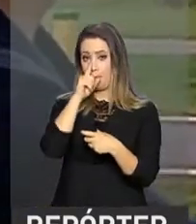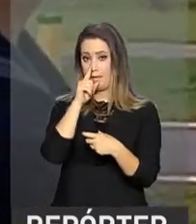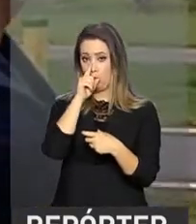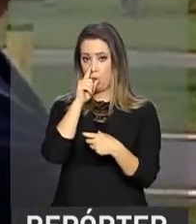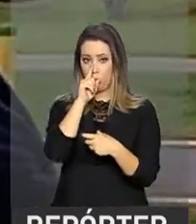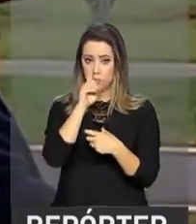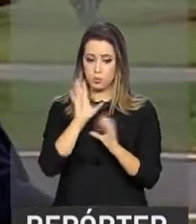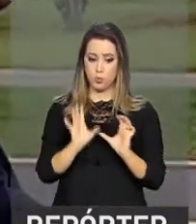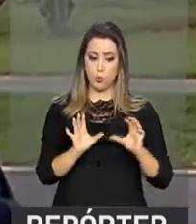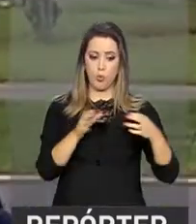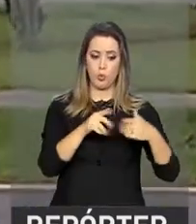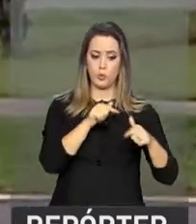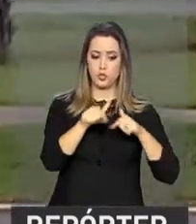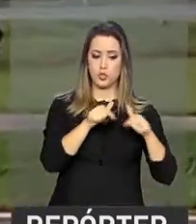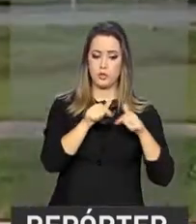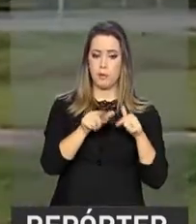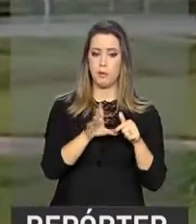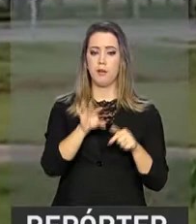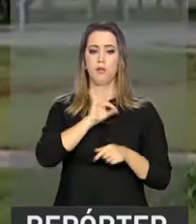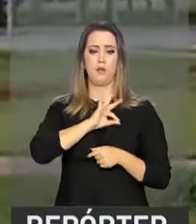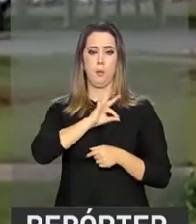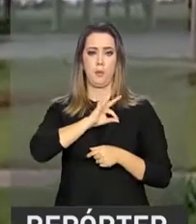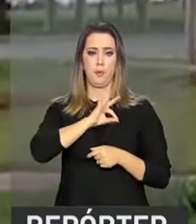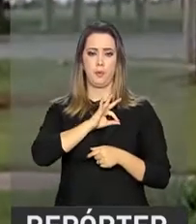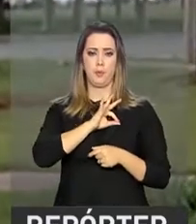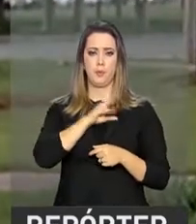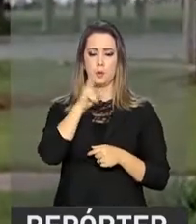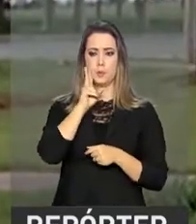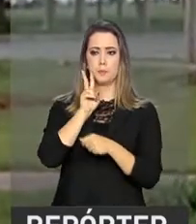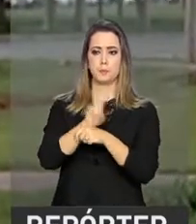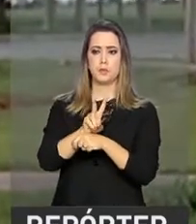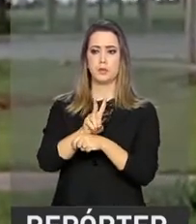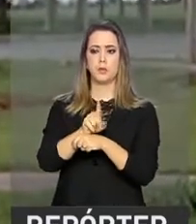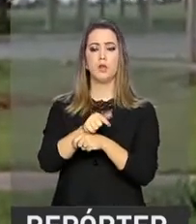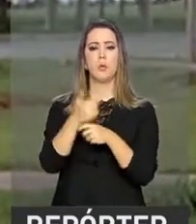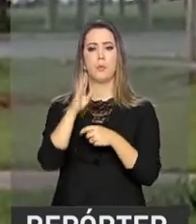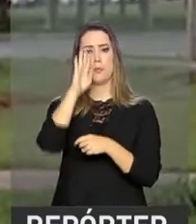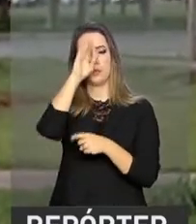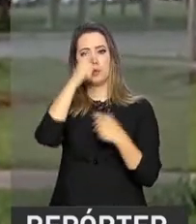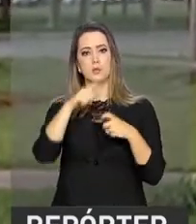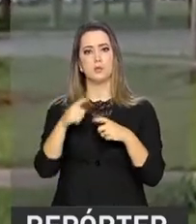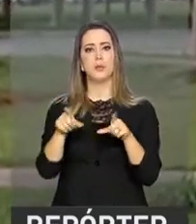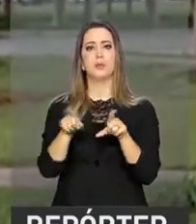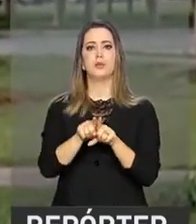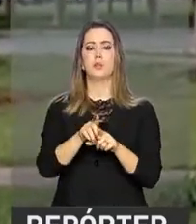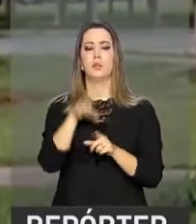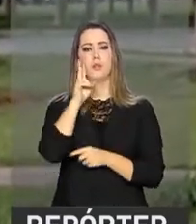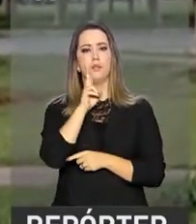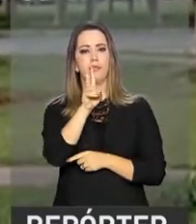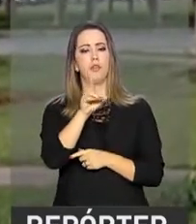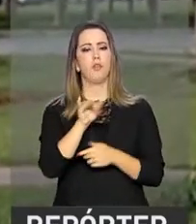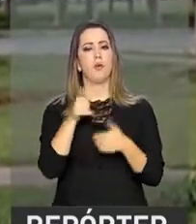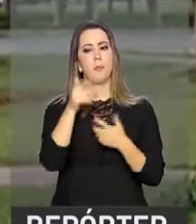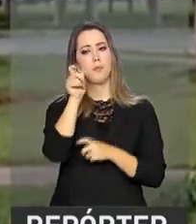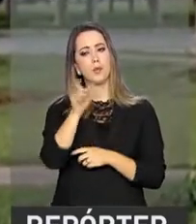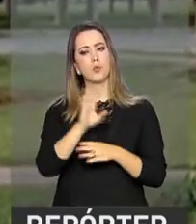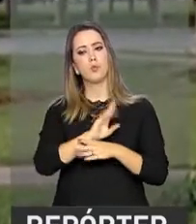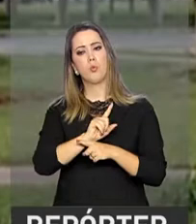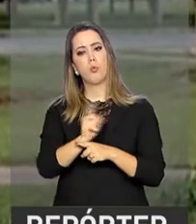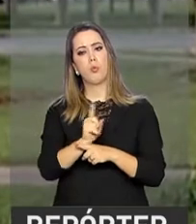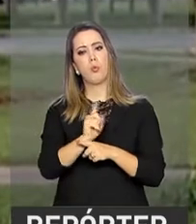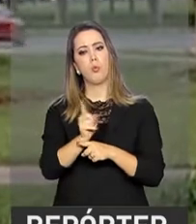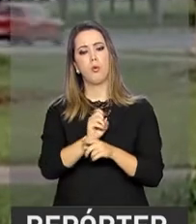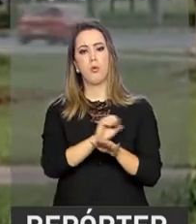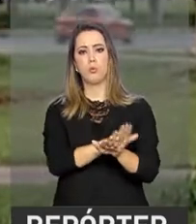onde a gente registrou o maior número de acidentes no ano passado, né? E também a fiscalização daquelas condutas mais danosas, excesso de velocidade, ultrapassagem